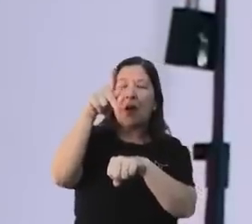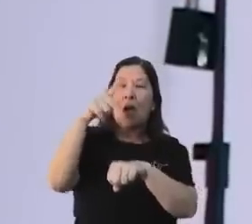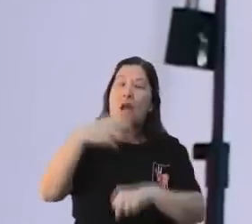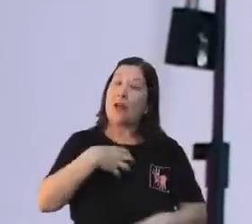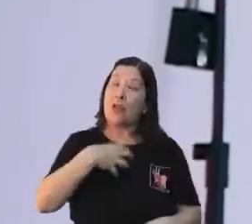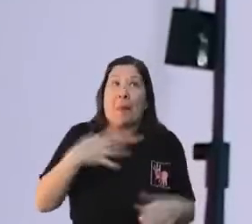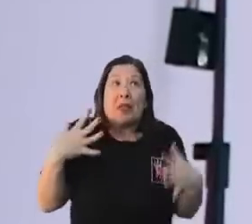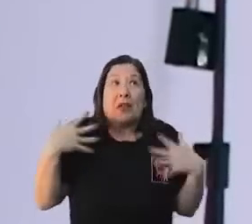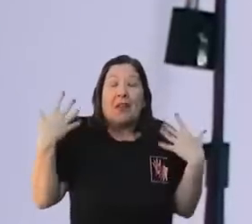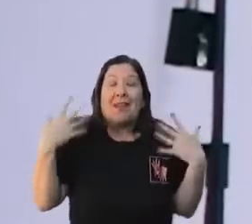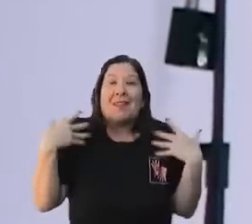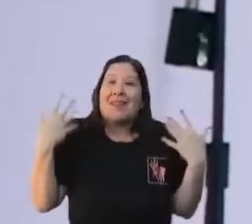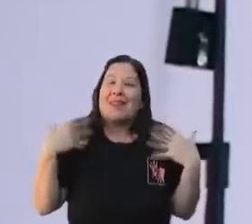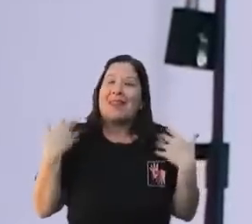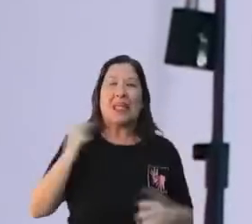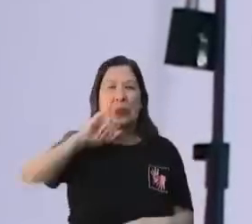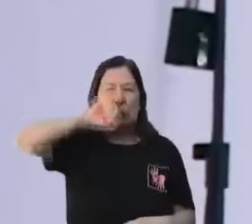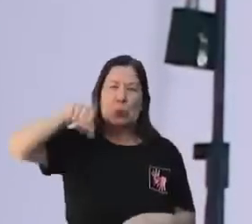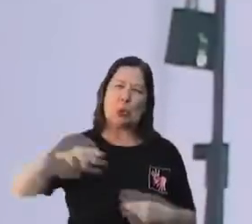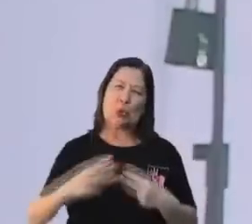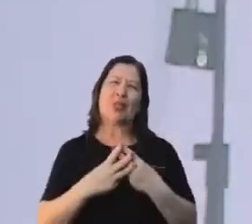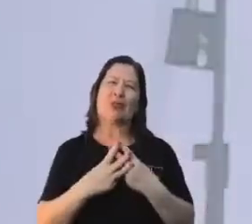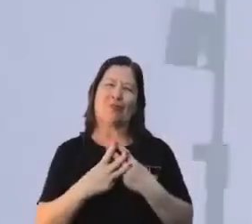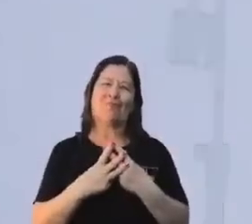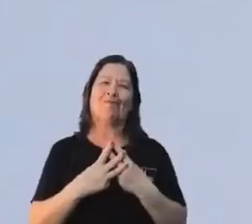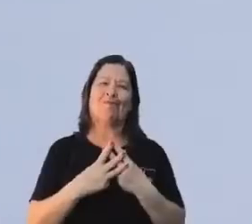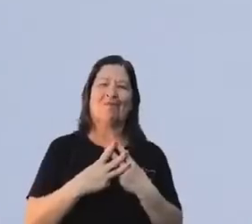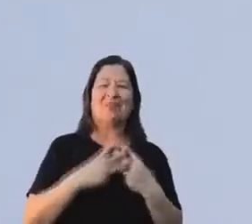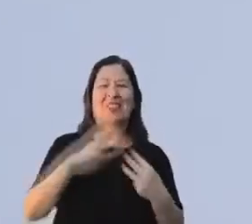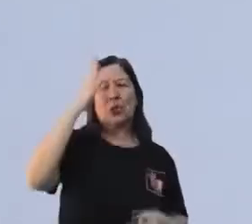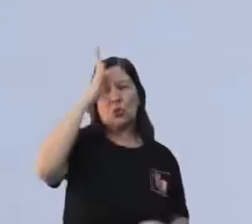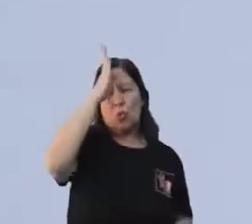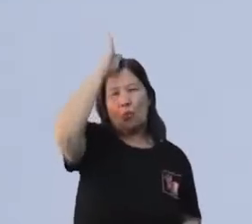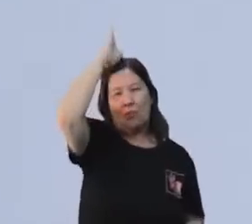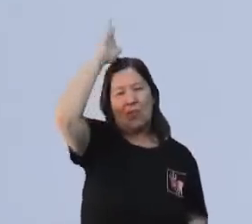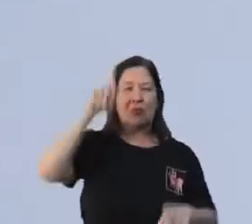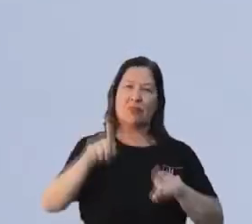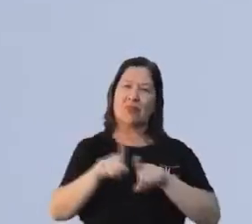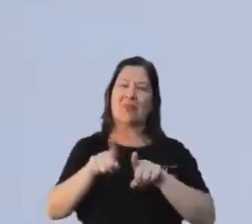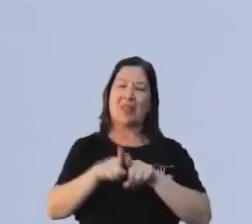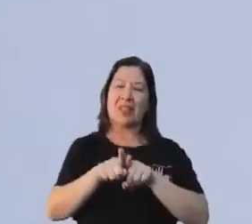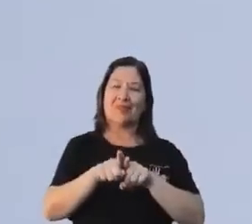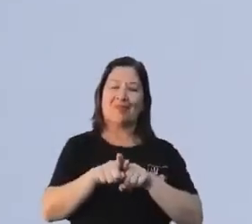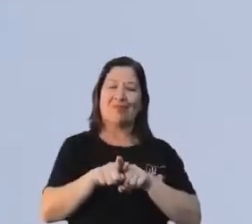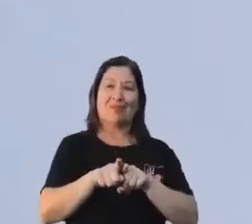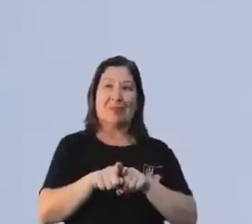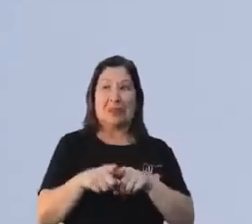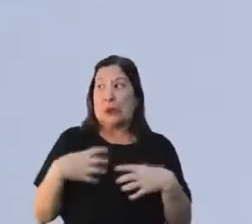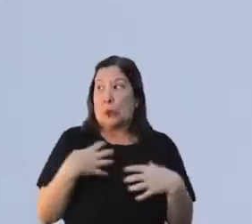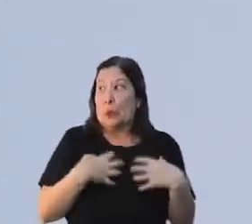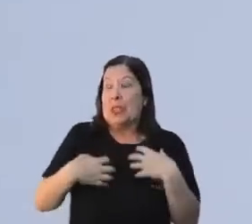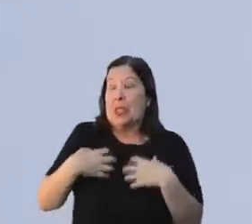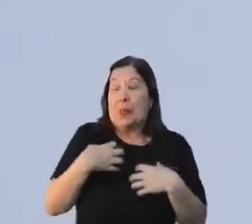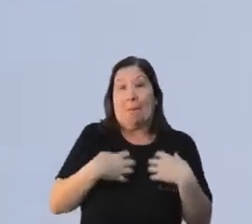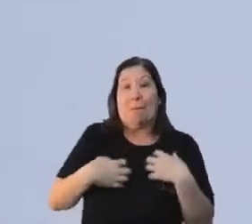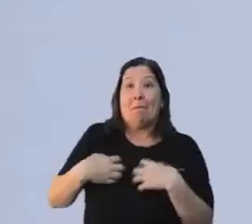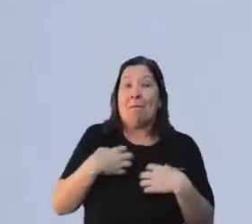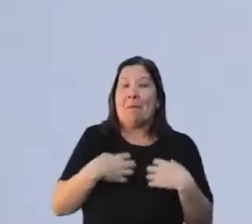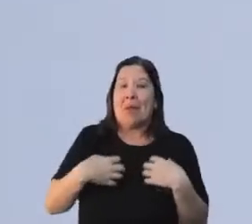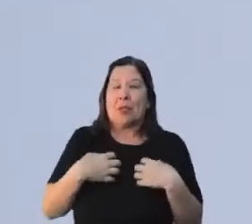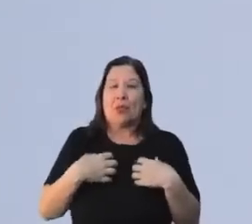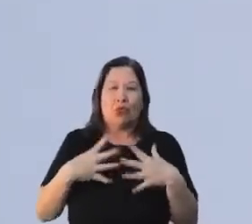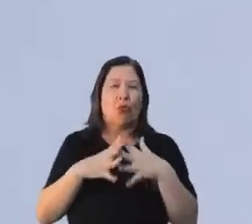romanos. Os romanos tinham muito medo de rebelião. Tanto é fato que na Páscoa,